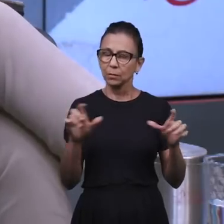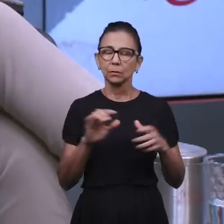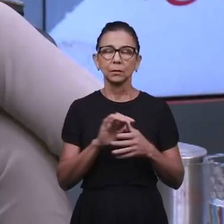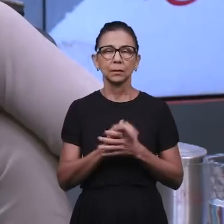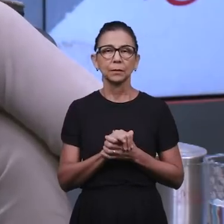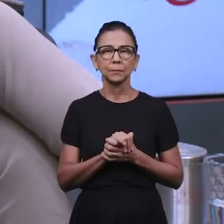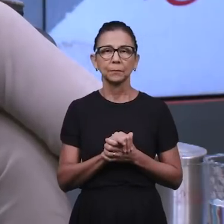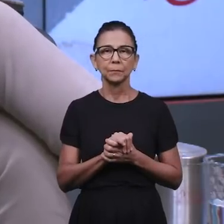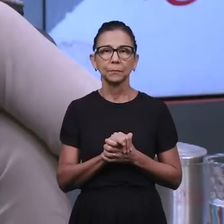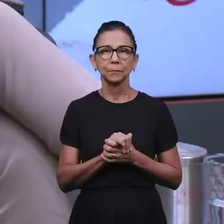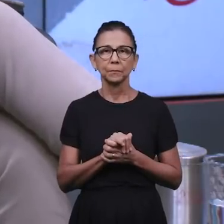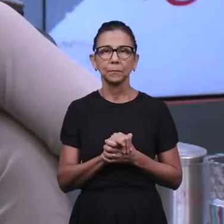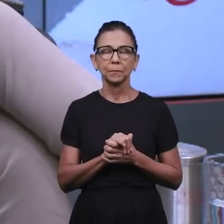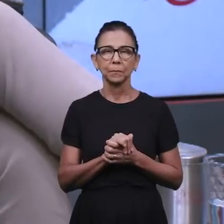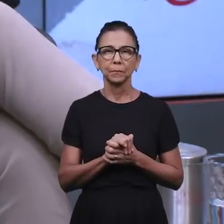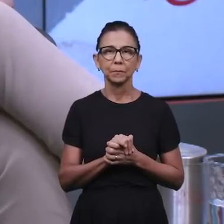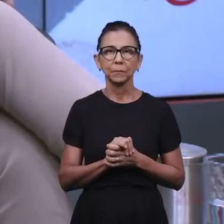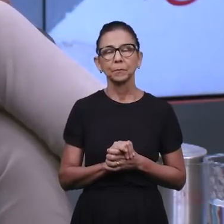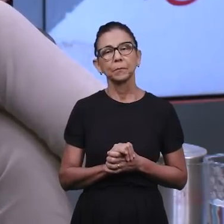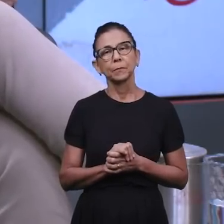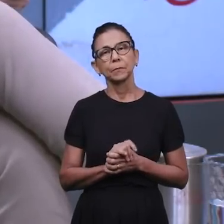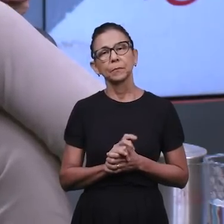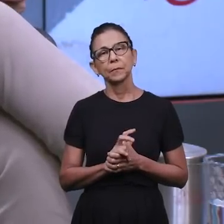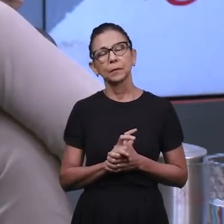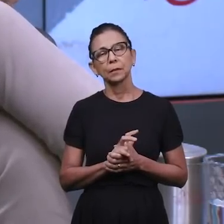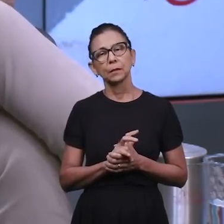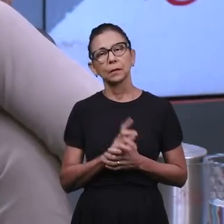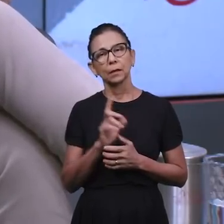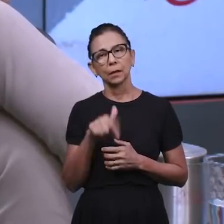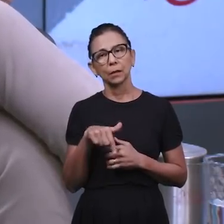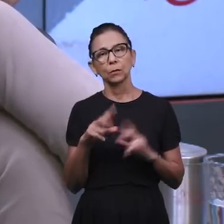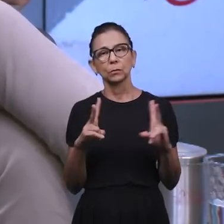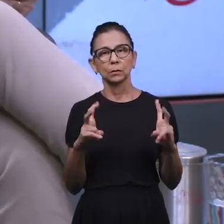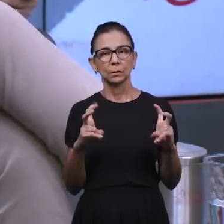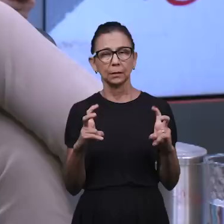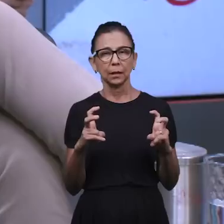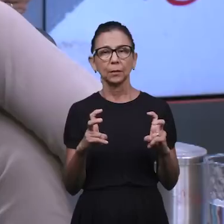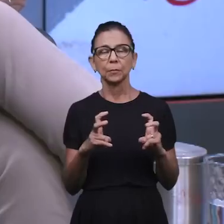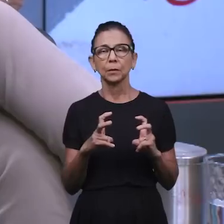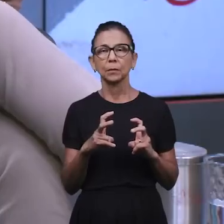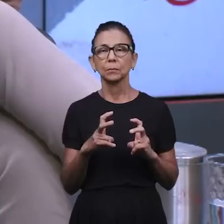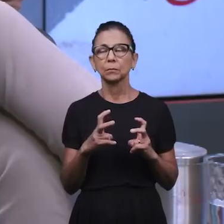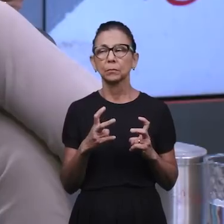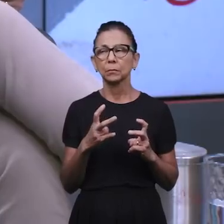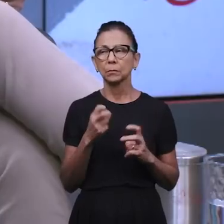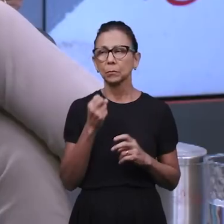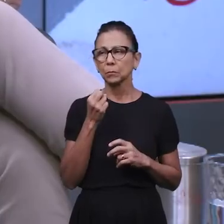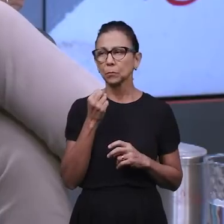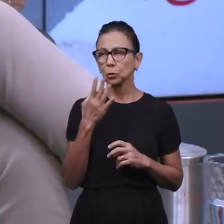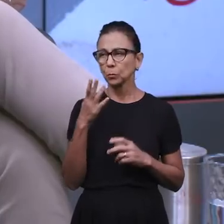porque contextualizou, estabeleceu um cenário e aquilo que